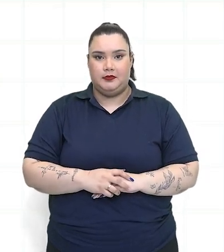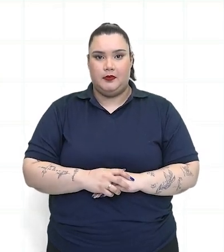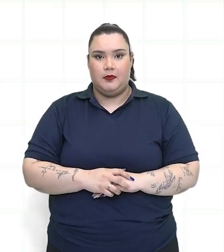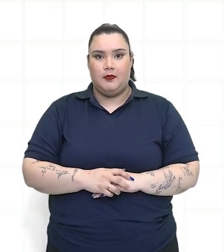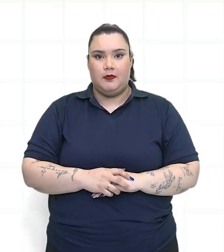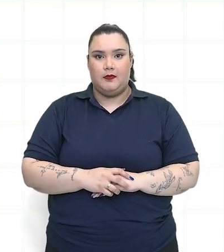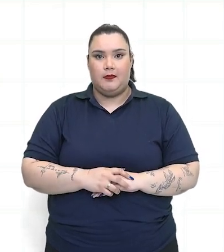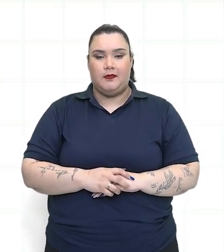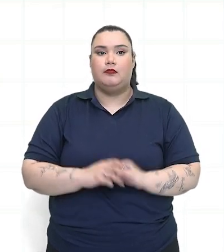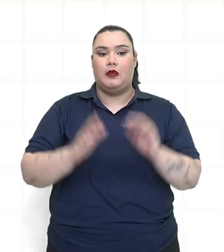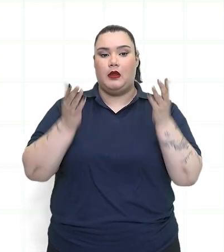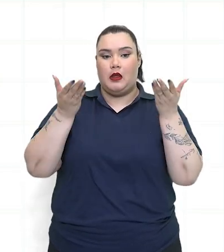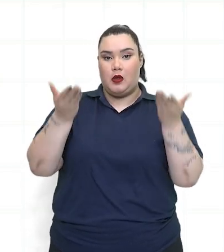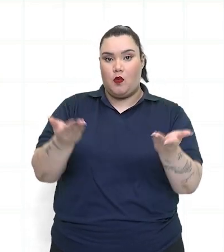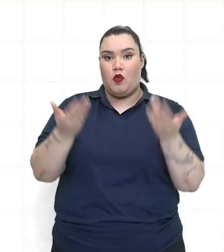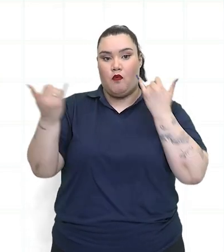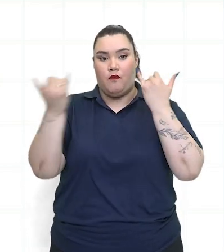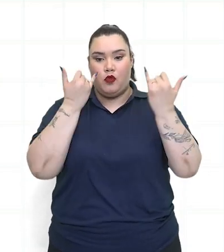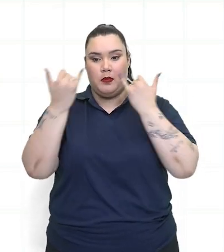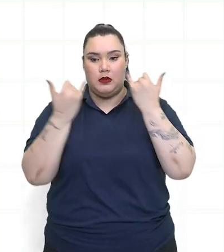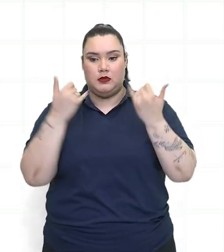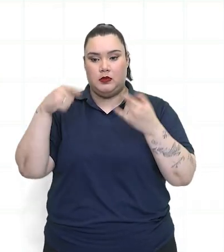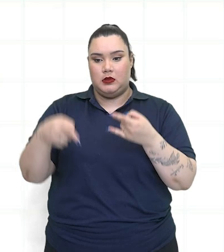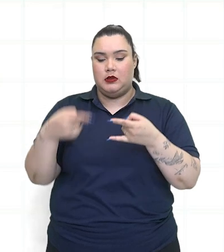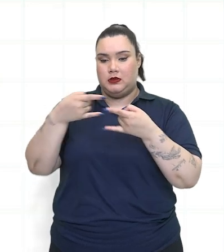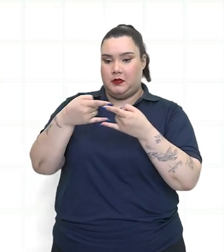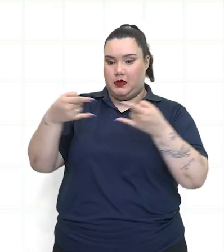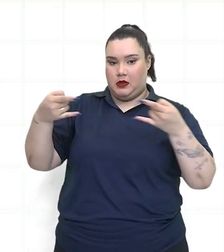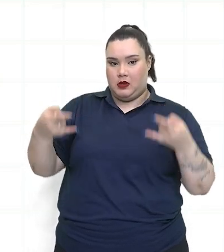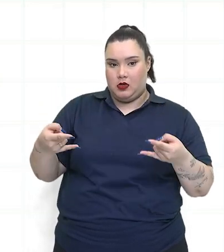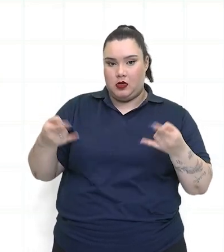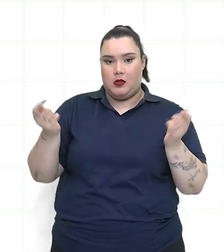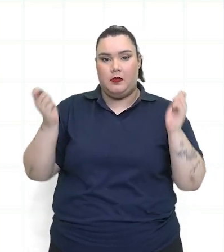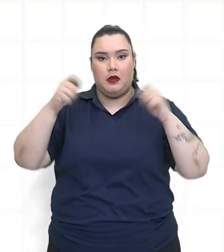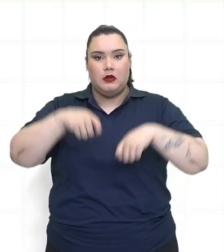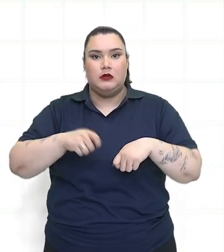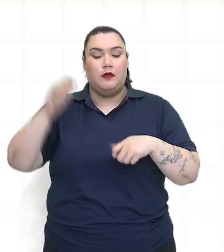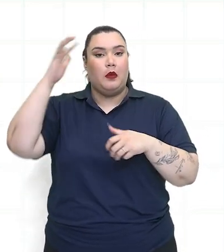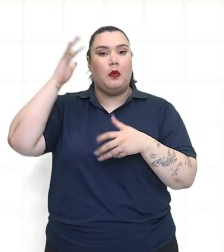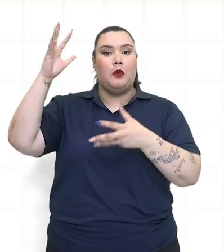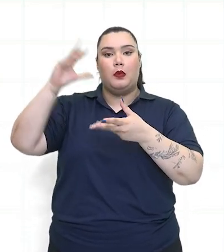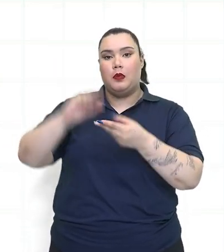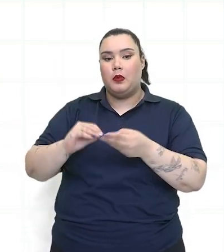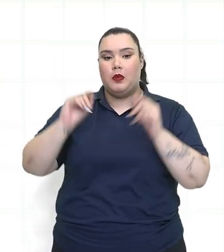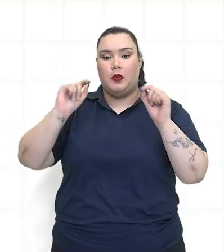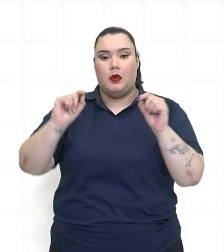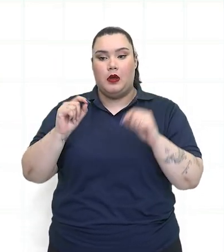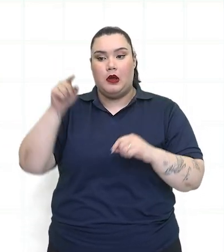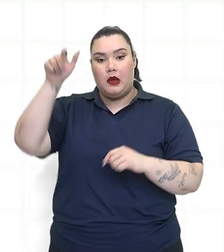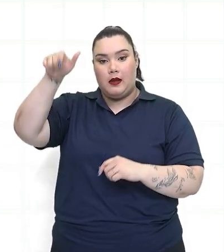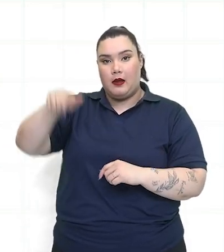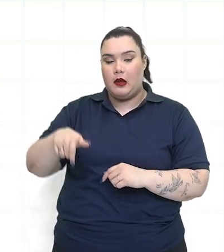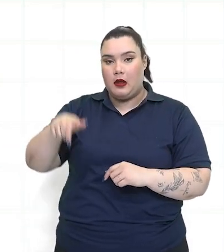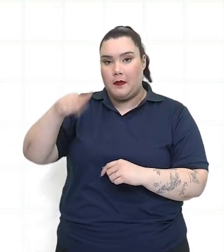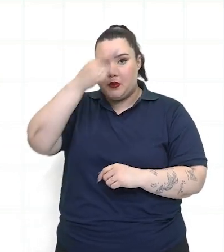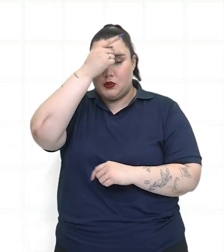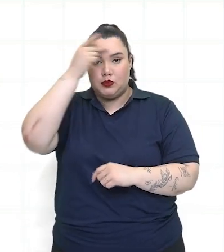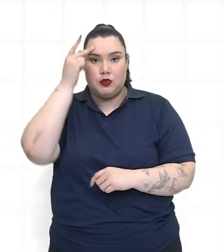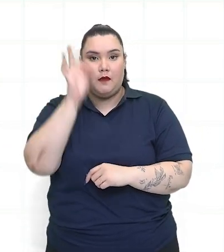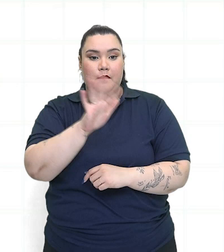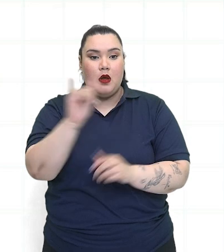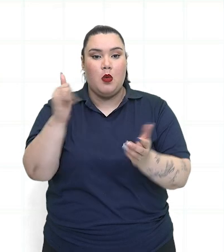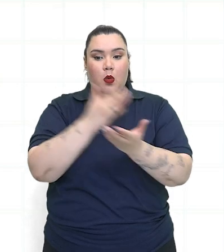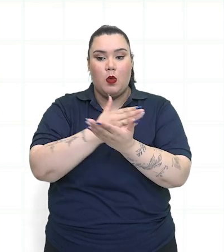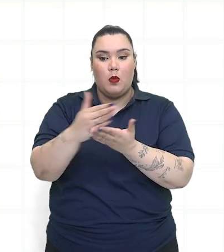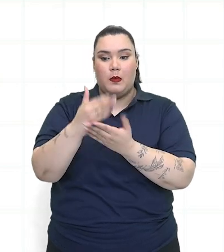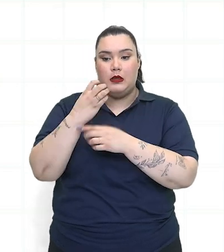Então, pelas informações do bilhete, me permite concluir que o passageiro vai